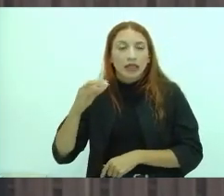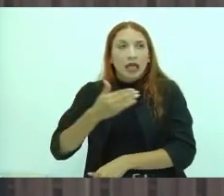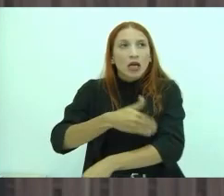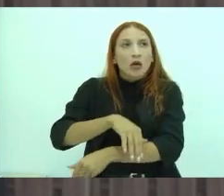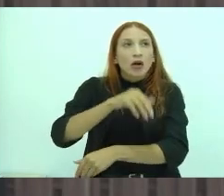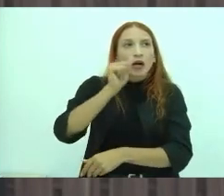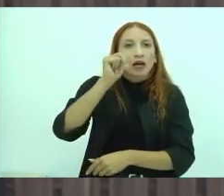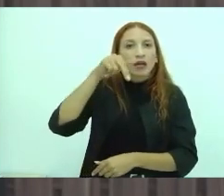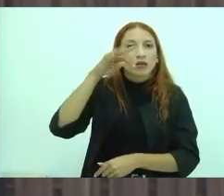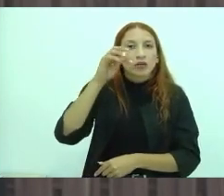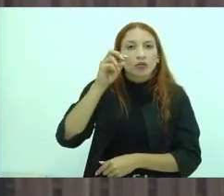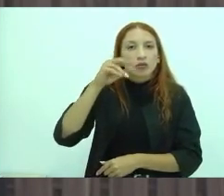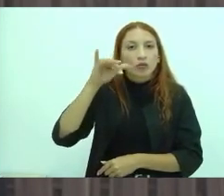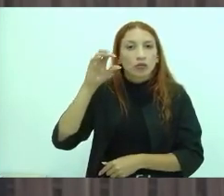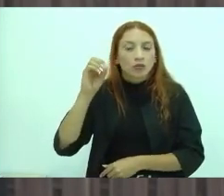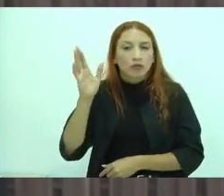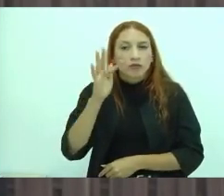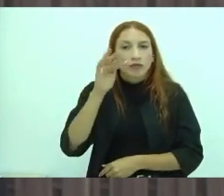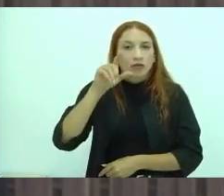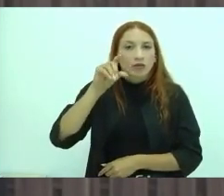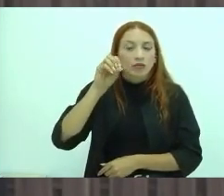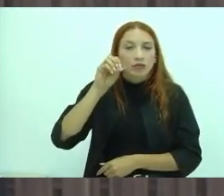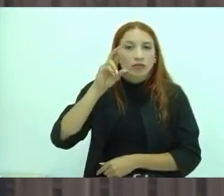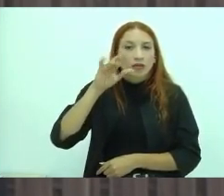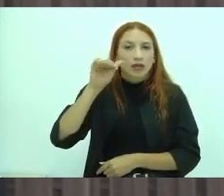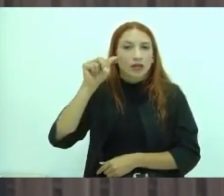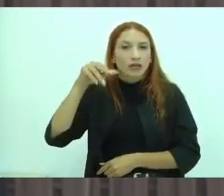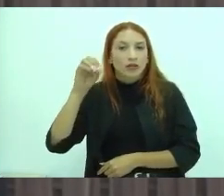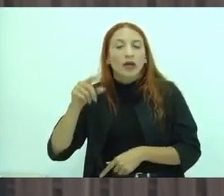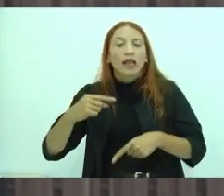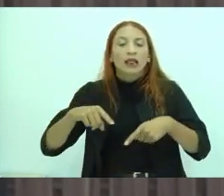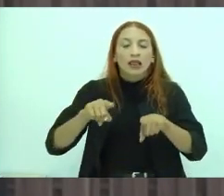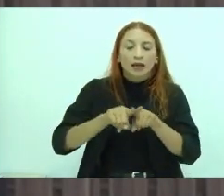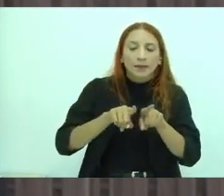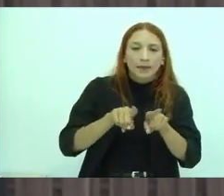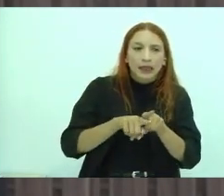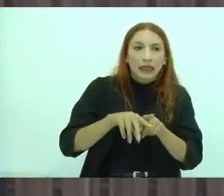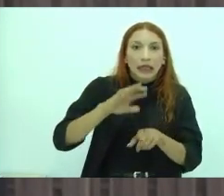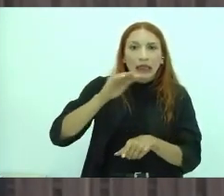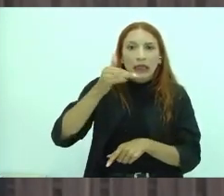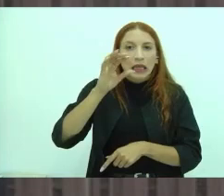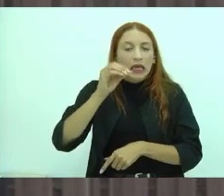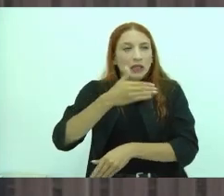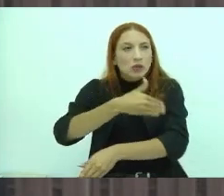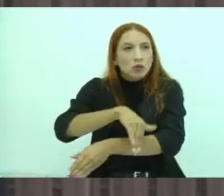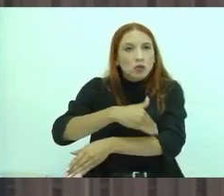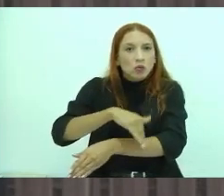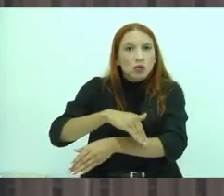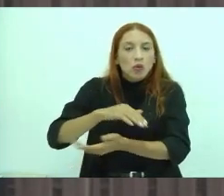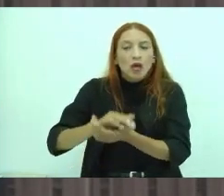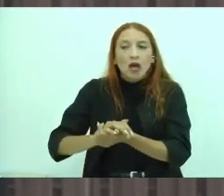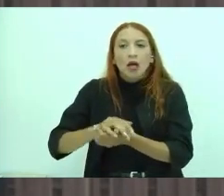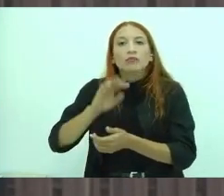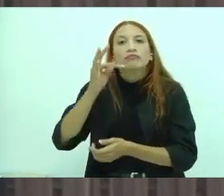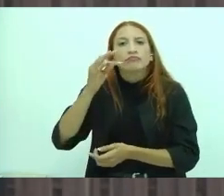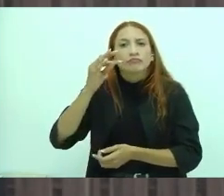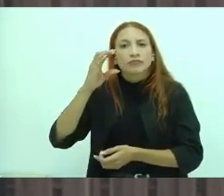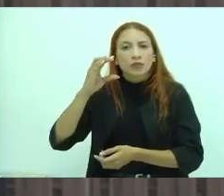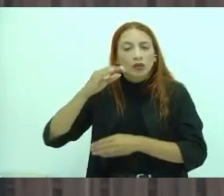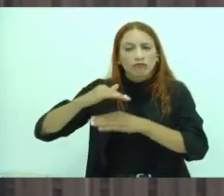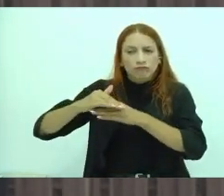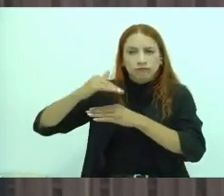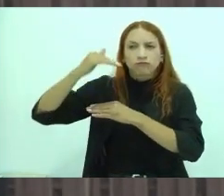rua Antônio Floriano, e foi pavimentada 10 ruas no alto do Tancredo.